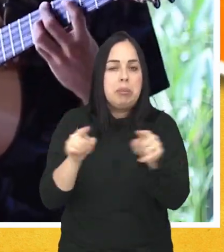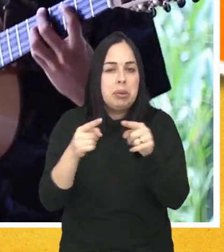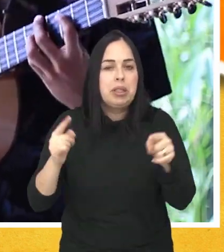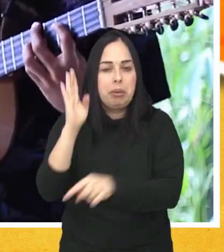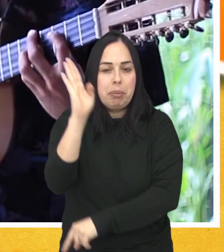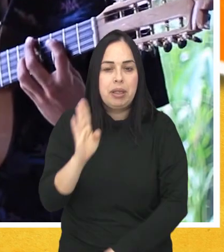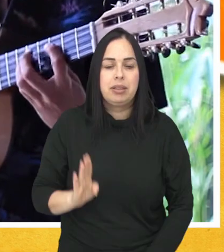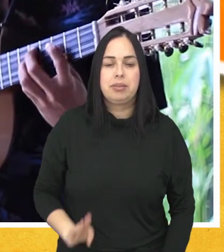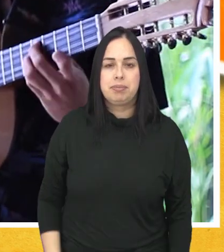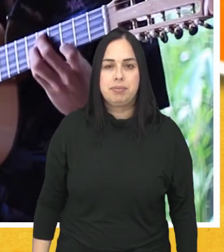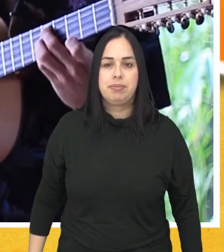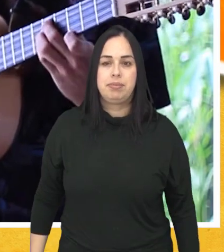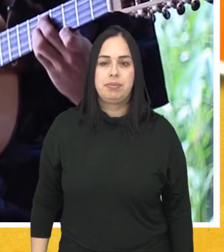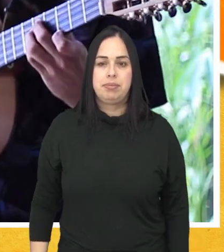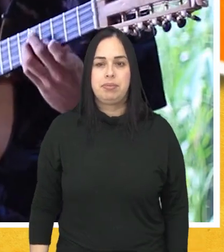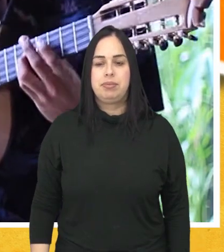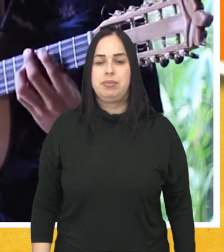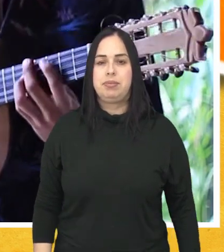brasileiro.